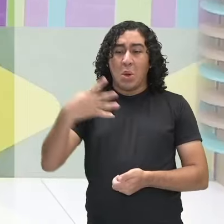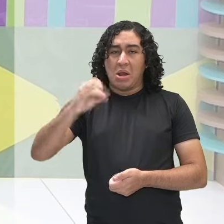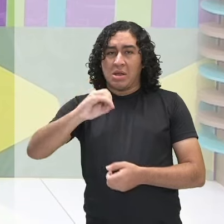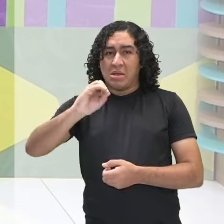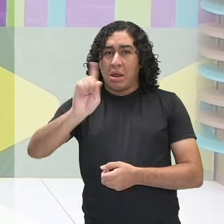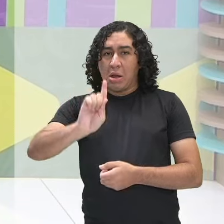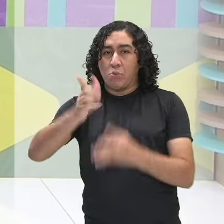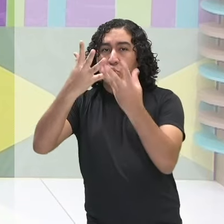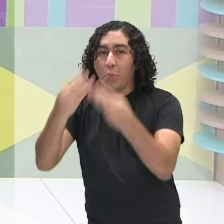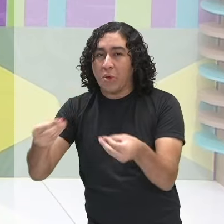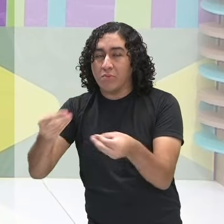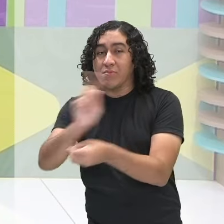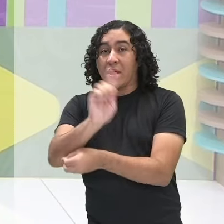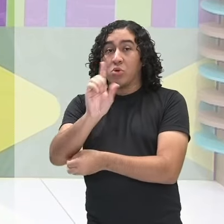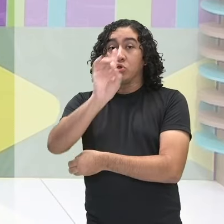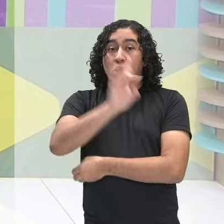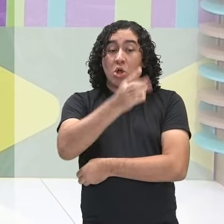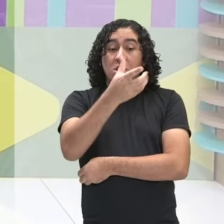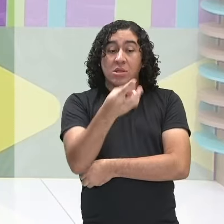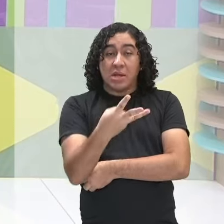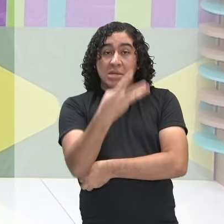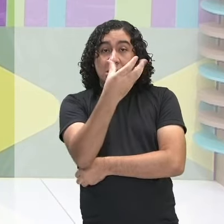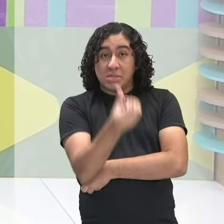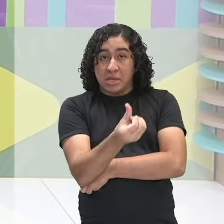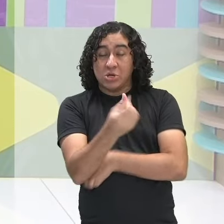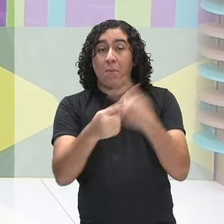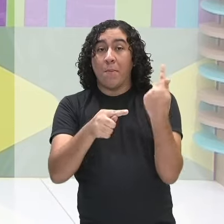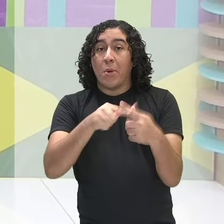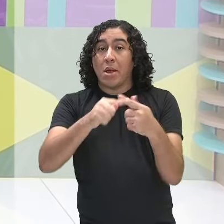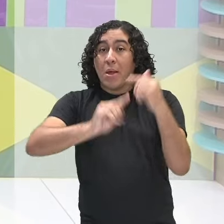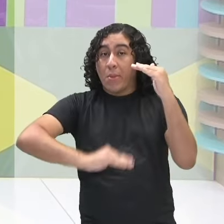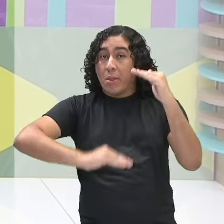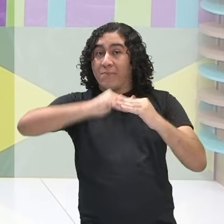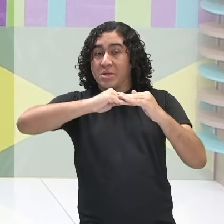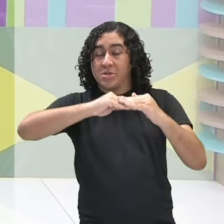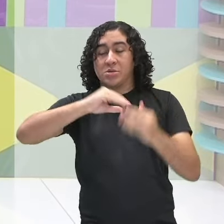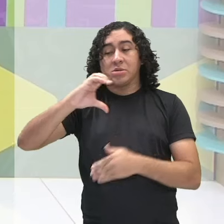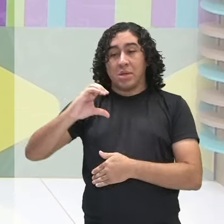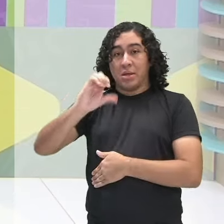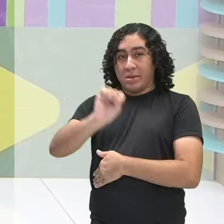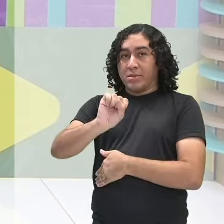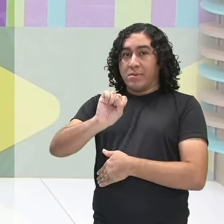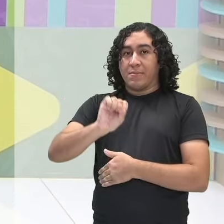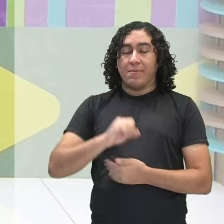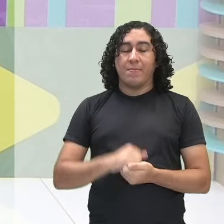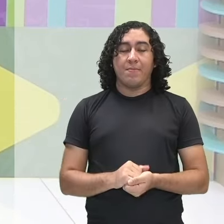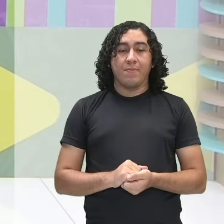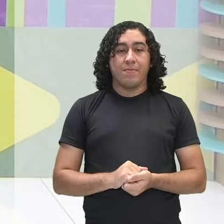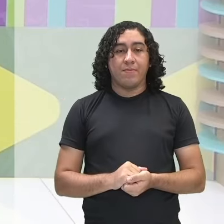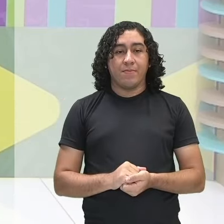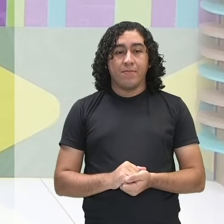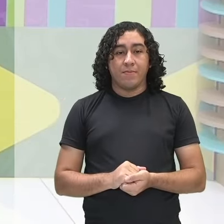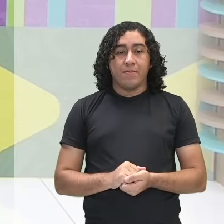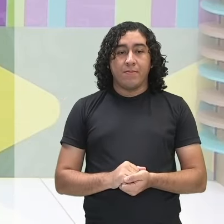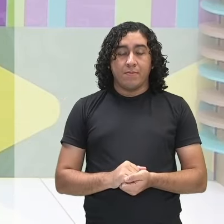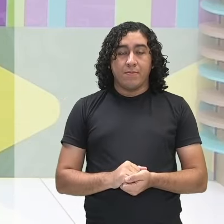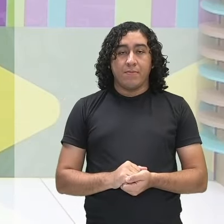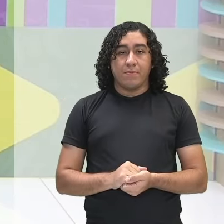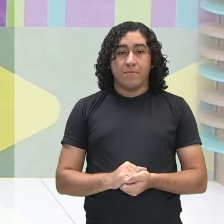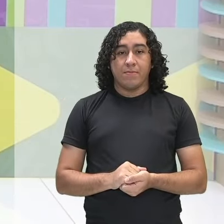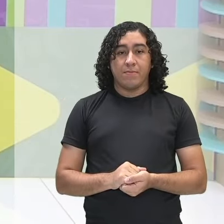dissolver 36. Por quê? Porque é o coeficiente de solubilidade, 36 gramas para cada